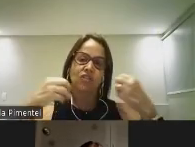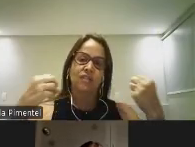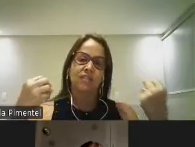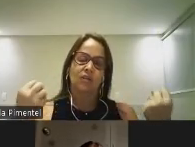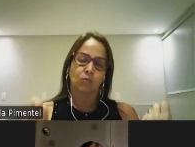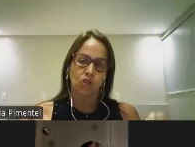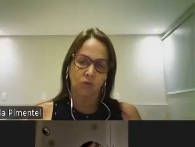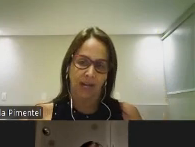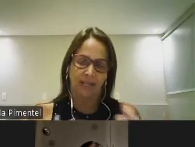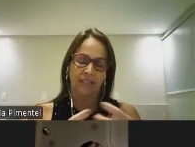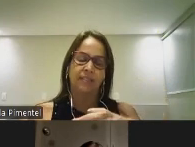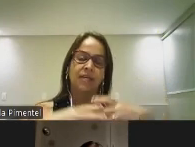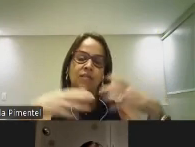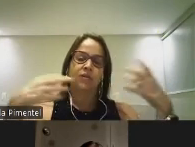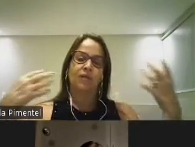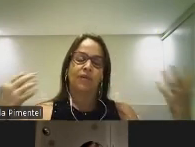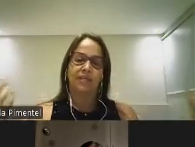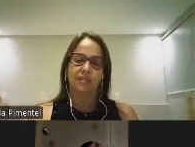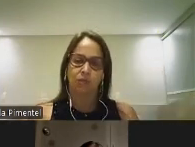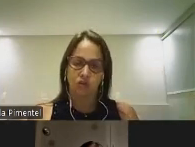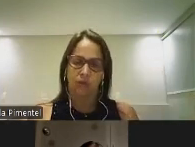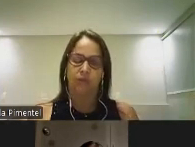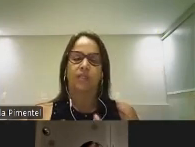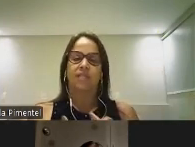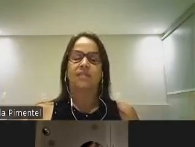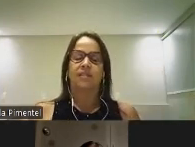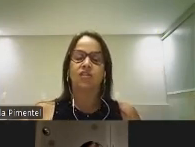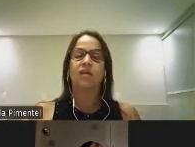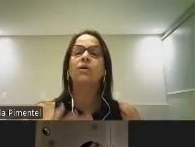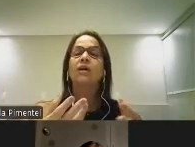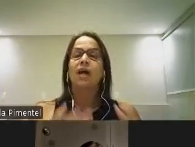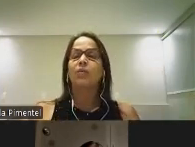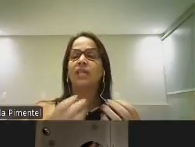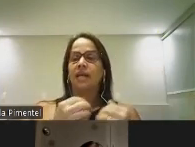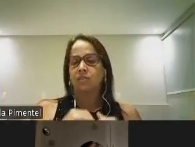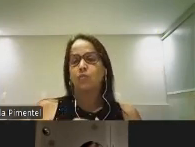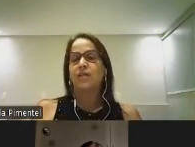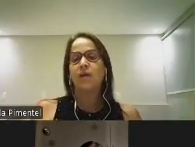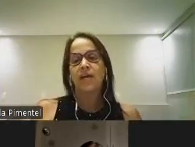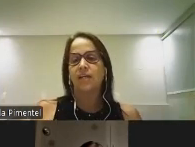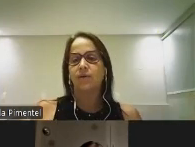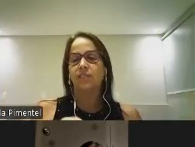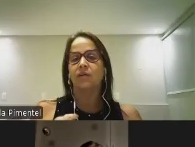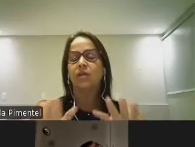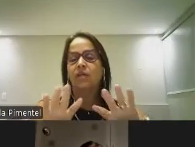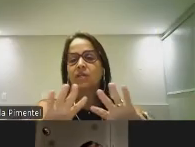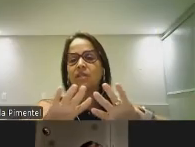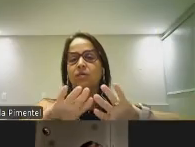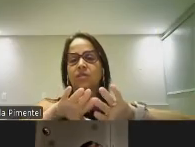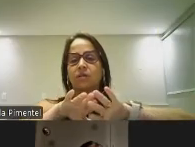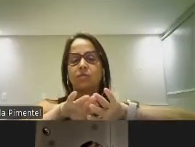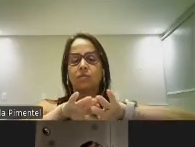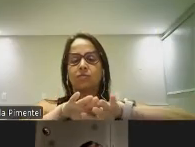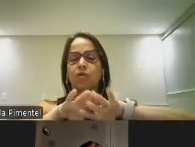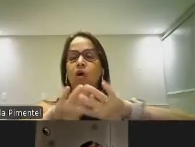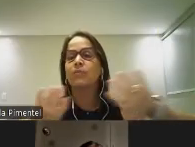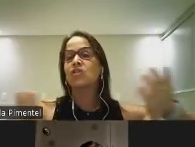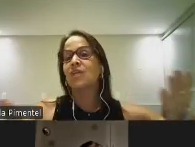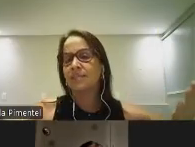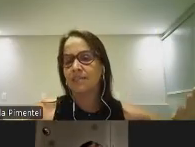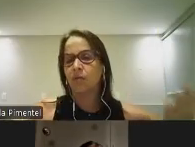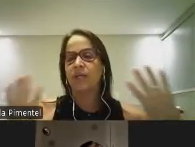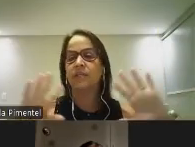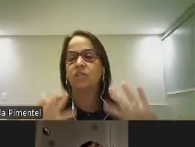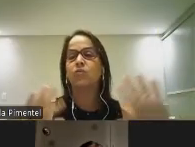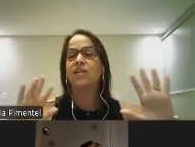dessa distensão muscular, desse tensionamento dessa musculatura nessa região, aumentar esse espaço aéreo. Então, são